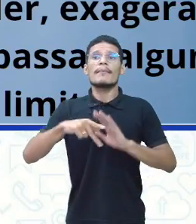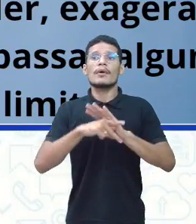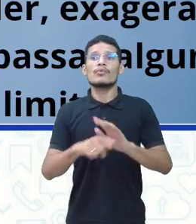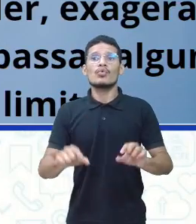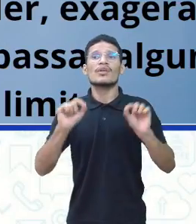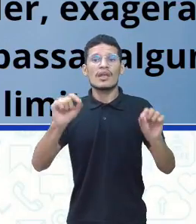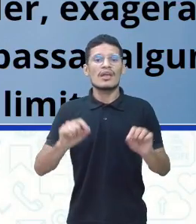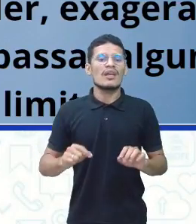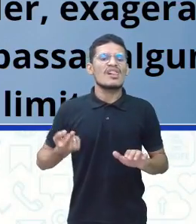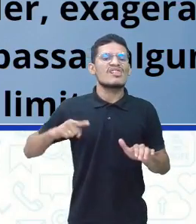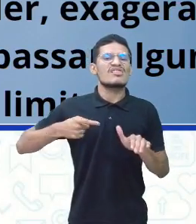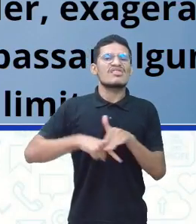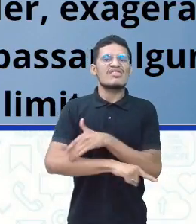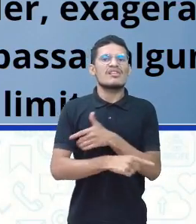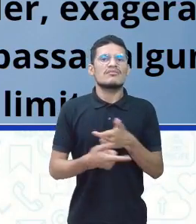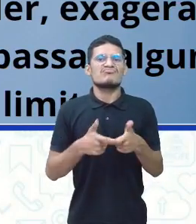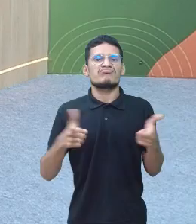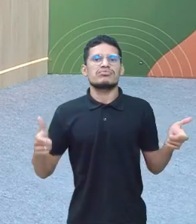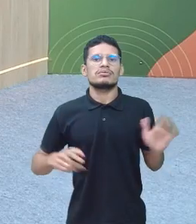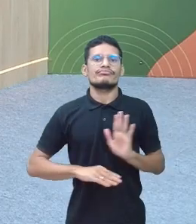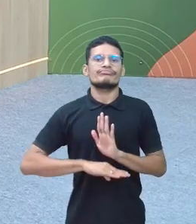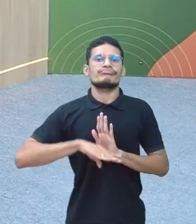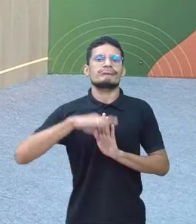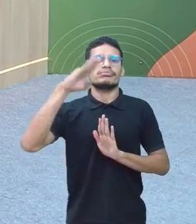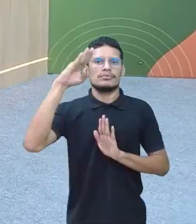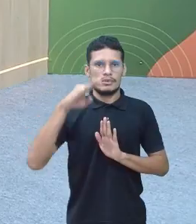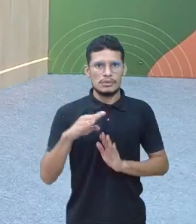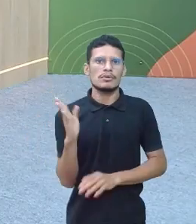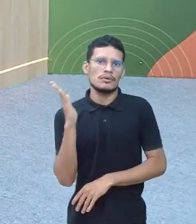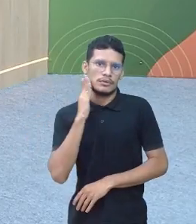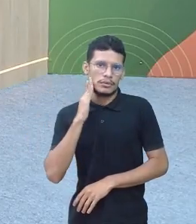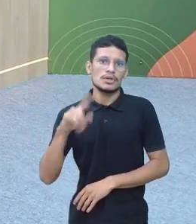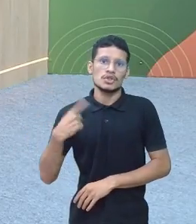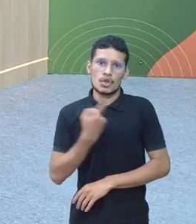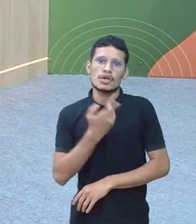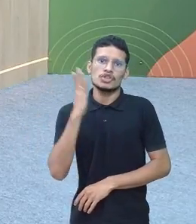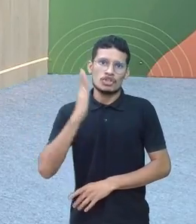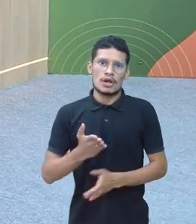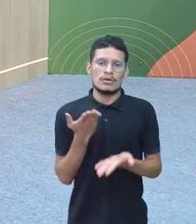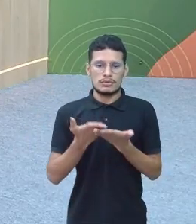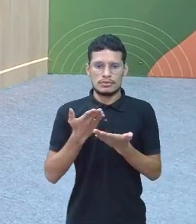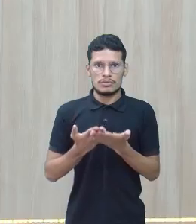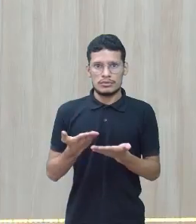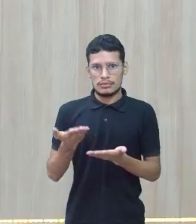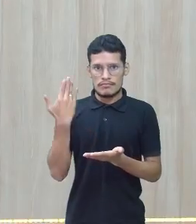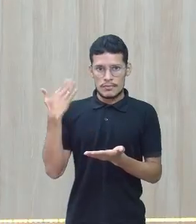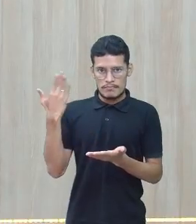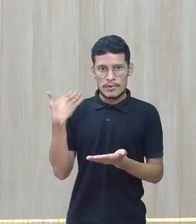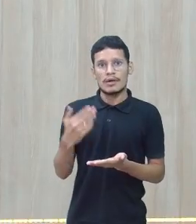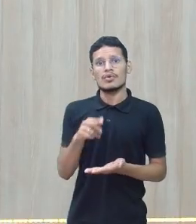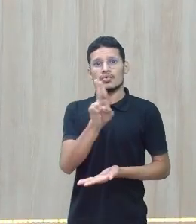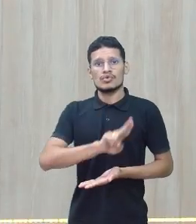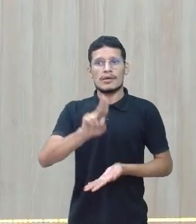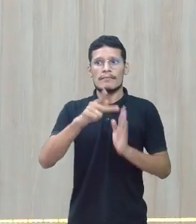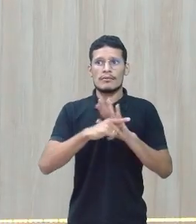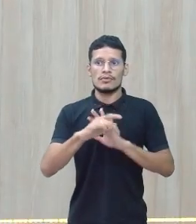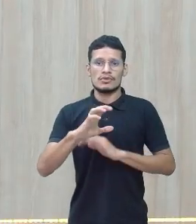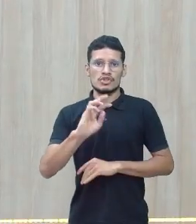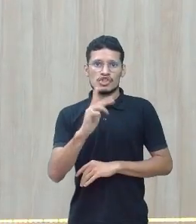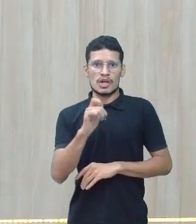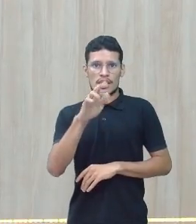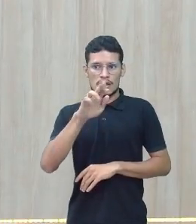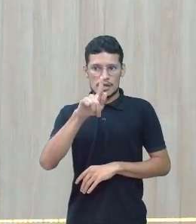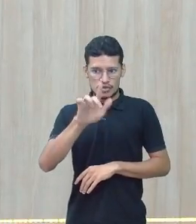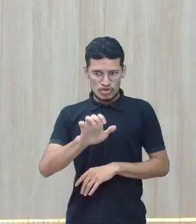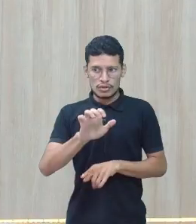exceder, exagerar, ultrapassar algum limite. A gente já tinha visto na aula passada também que na utilização das charges, por exemplo, a